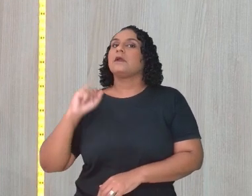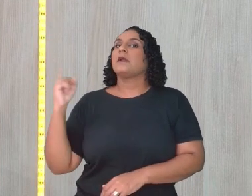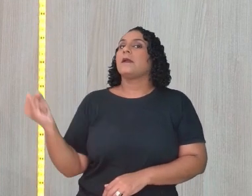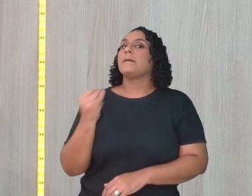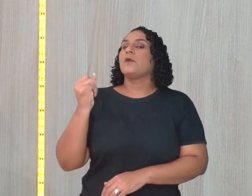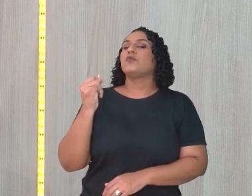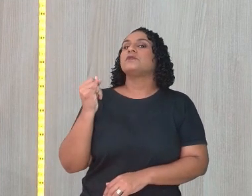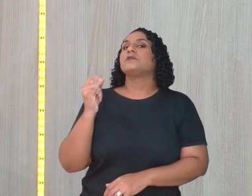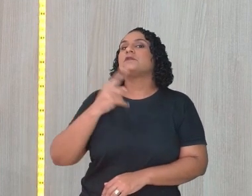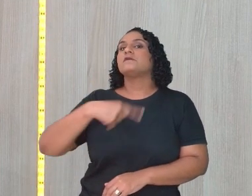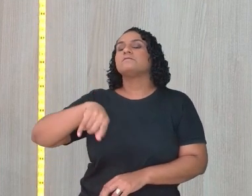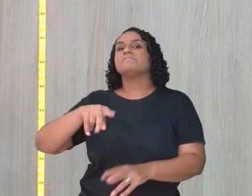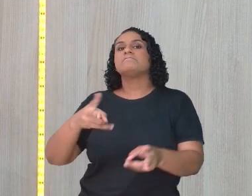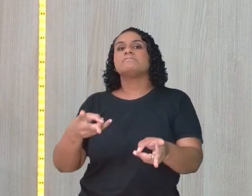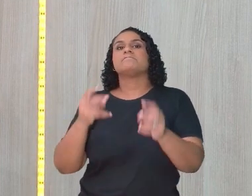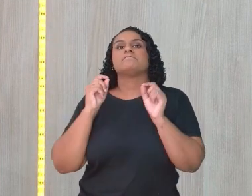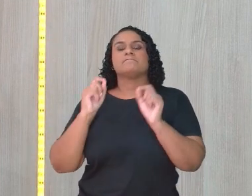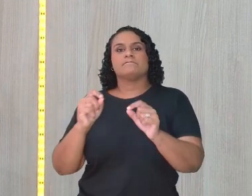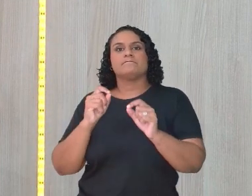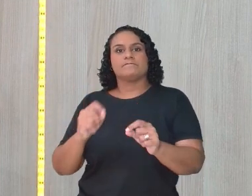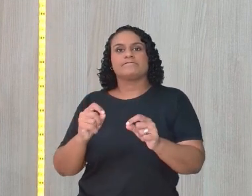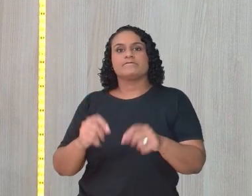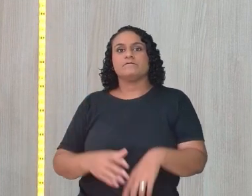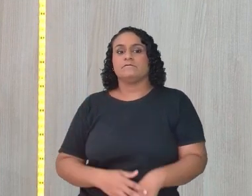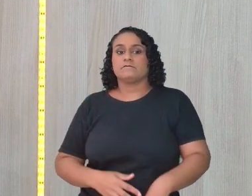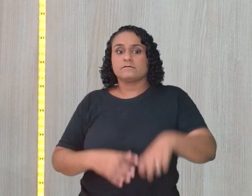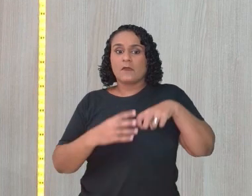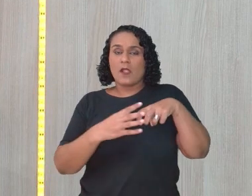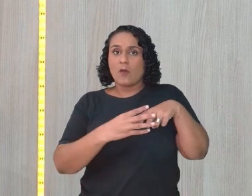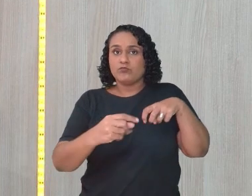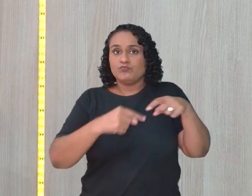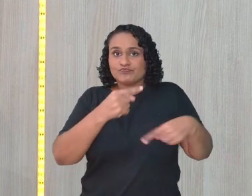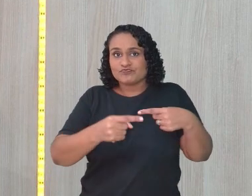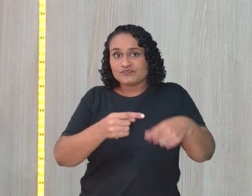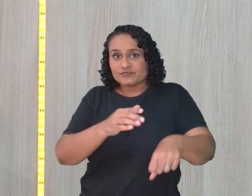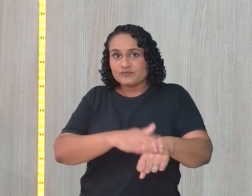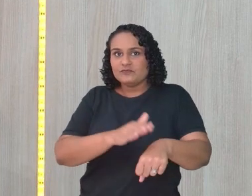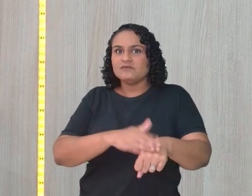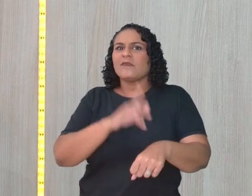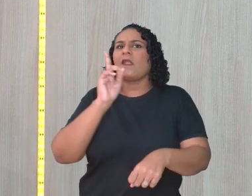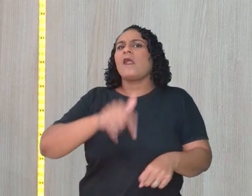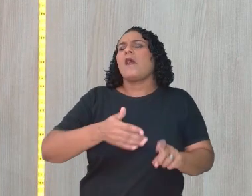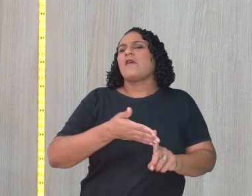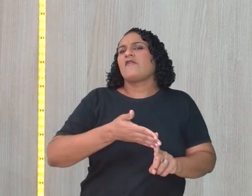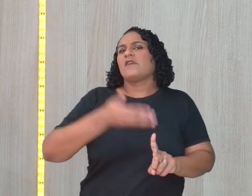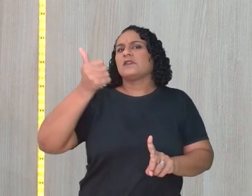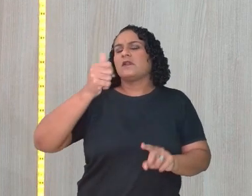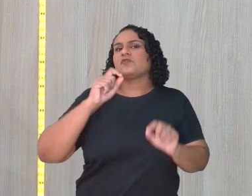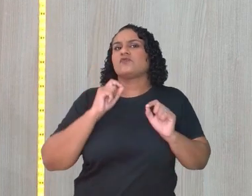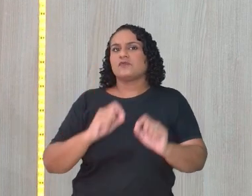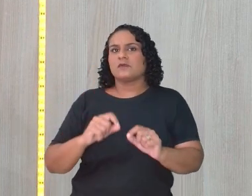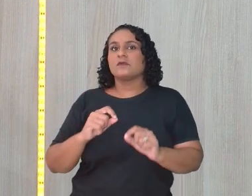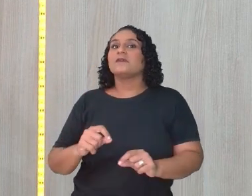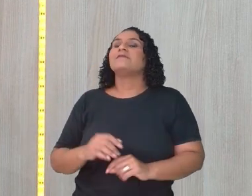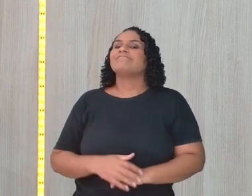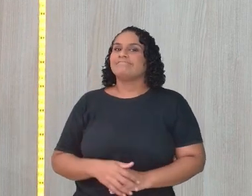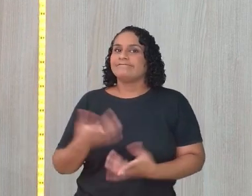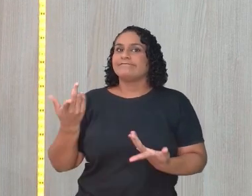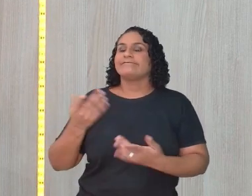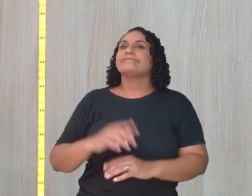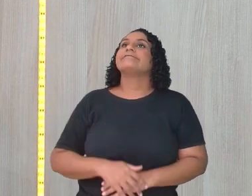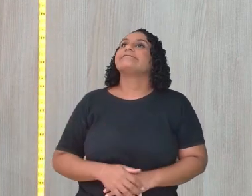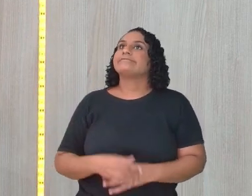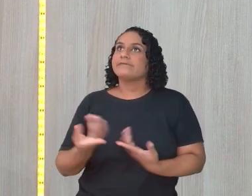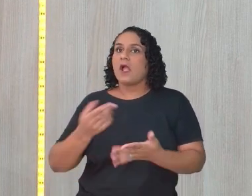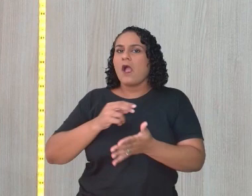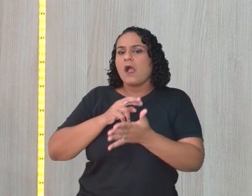vocês perceberem que na reprodução assexuada tem uma grande vantagem, porque a espécie estando sozinha,